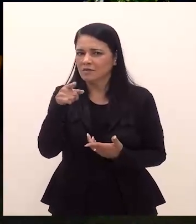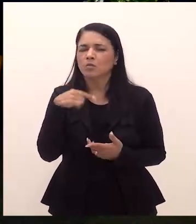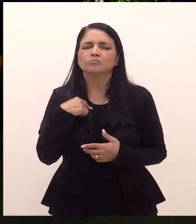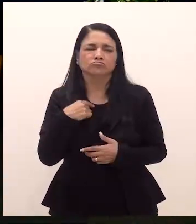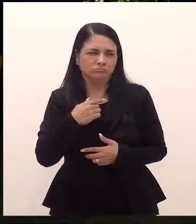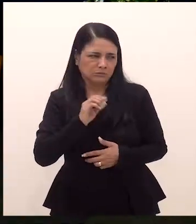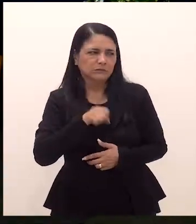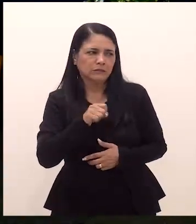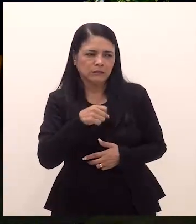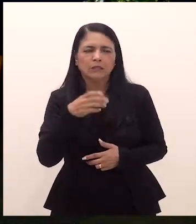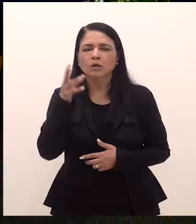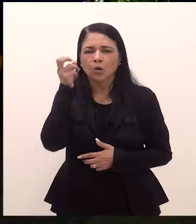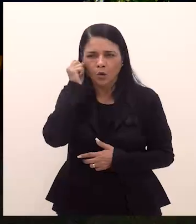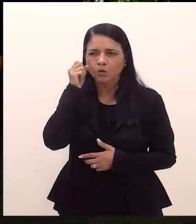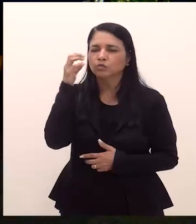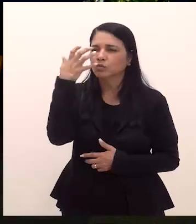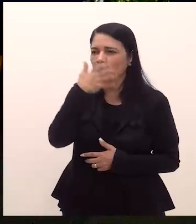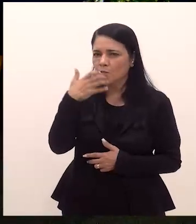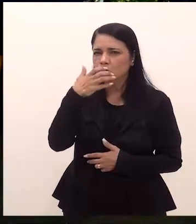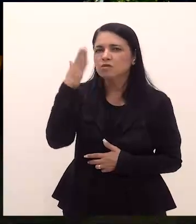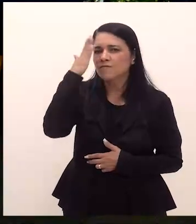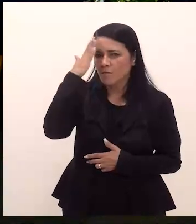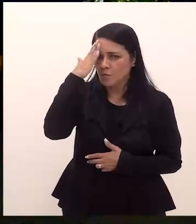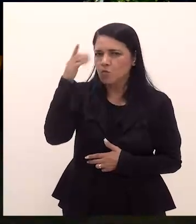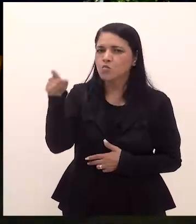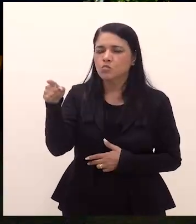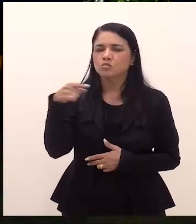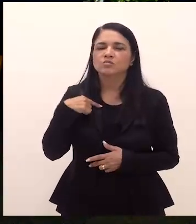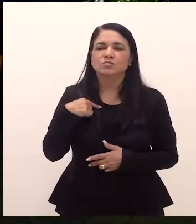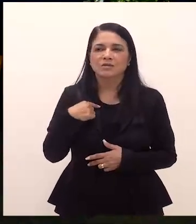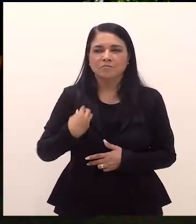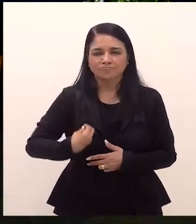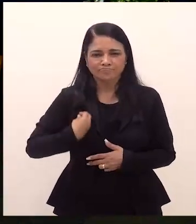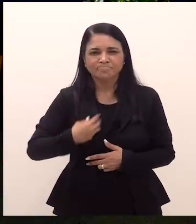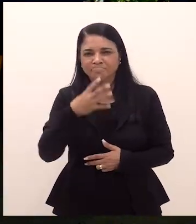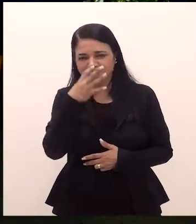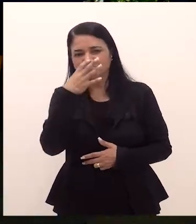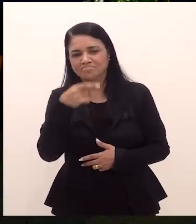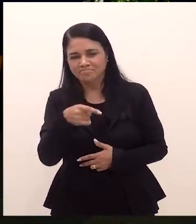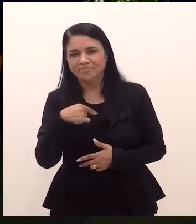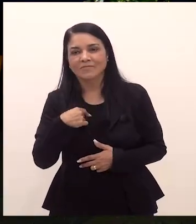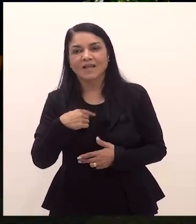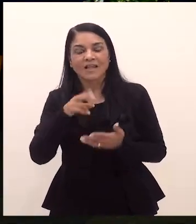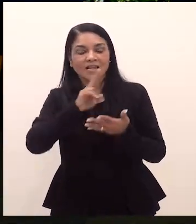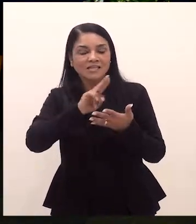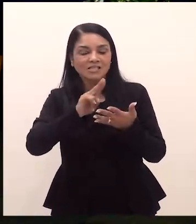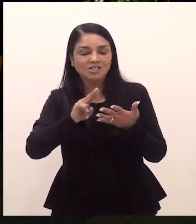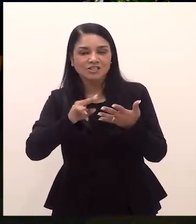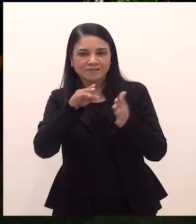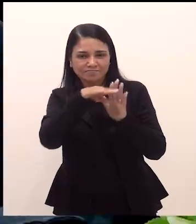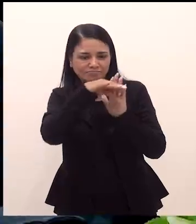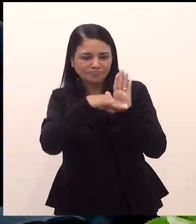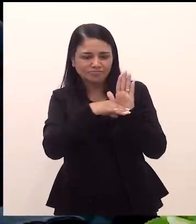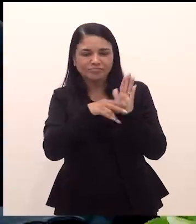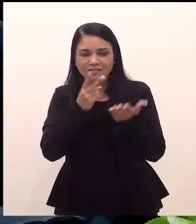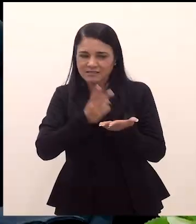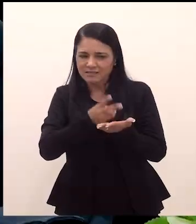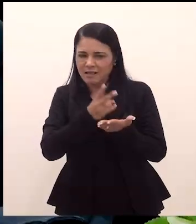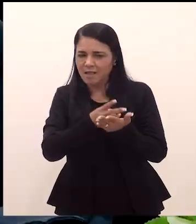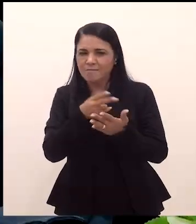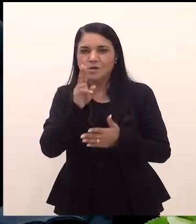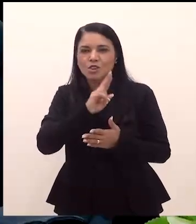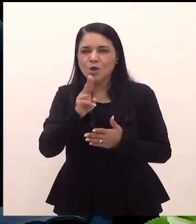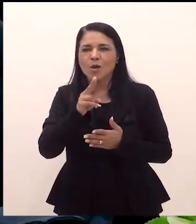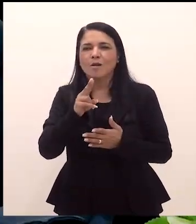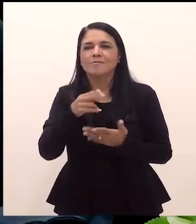música desses medalhões que a gente acabou de falar. Muito. Os admira muito, fazem parte da sua história. Quem está aí na tua lista,